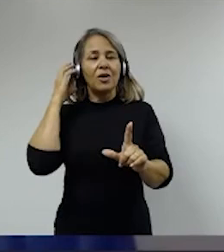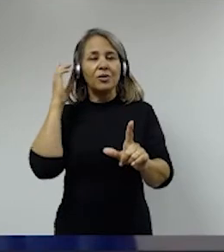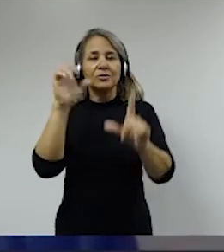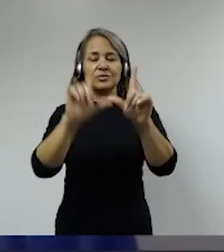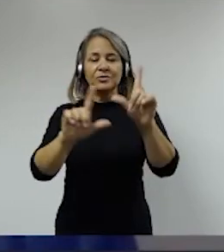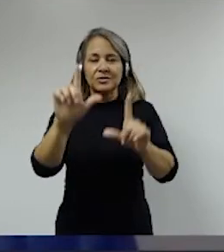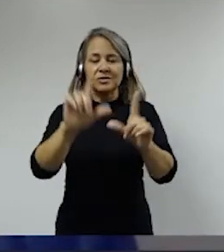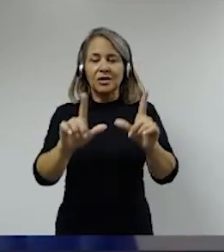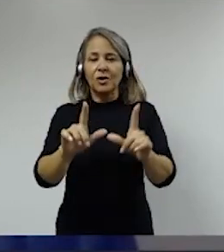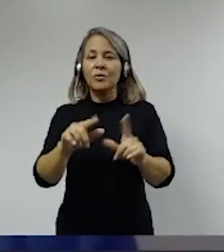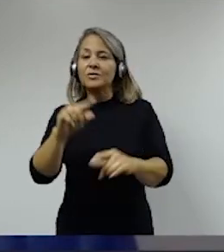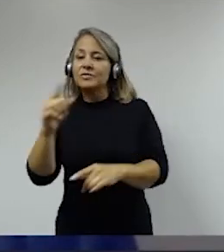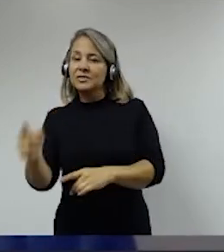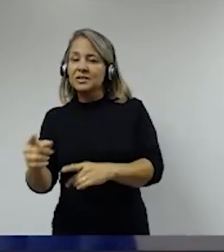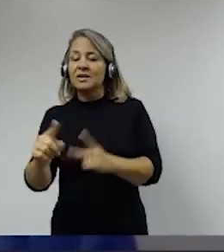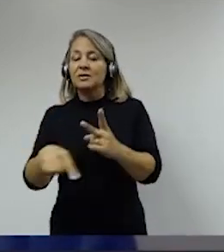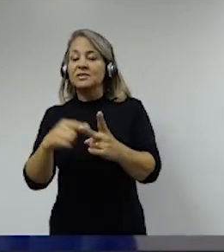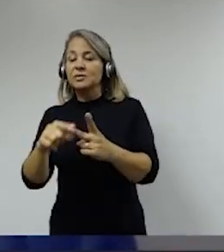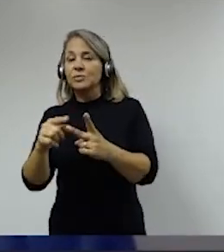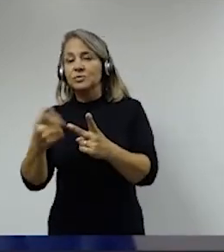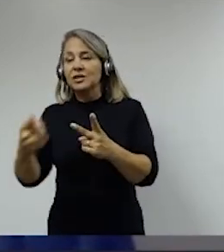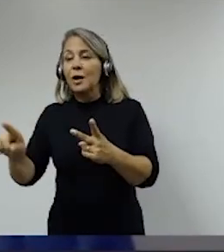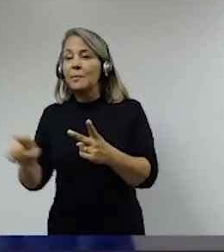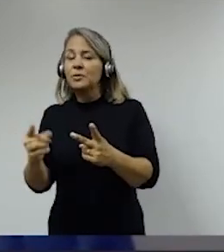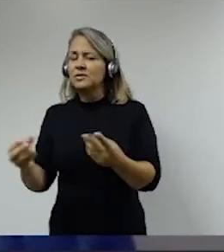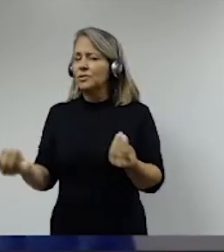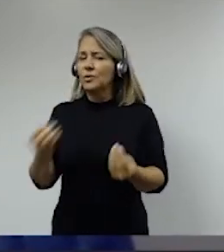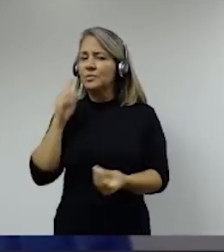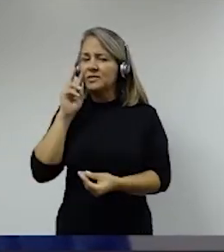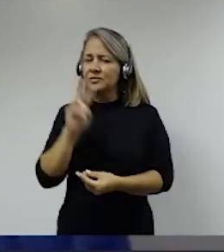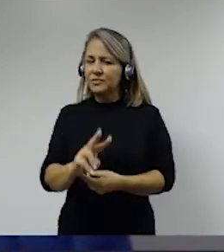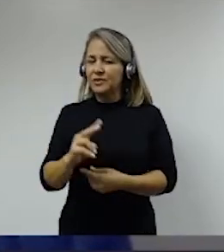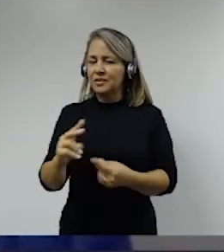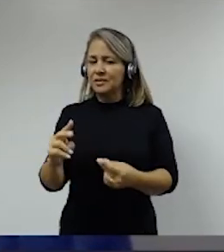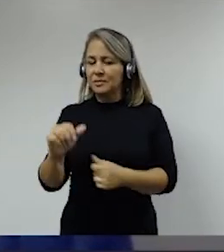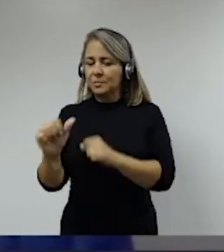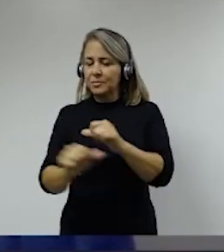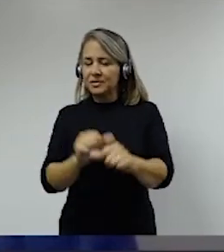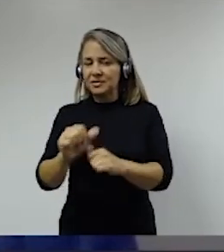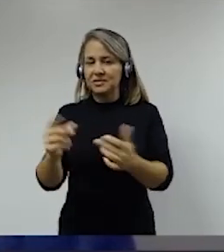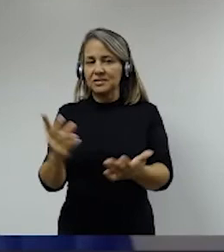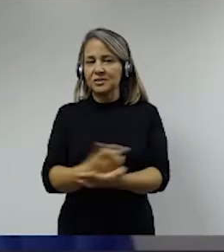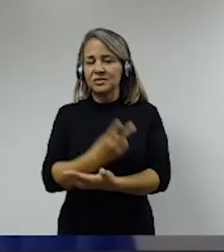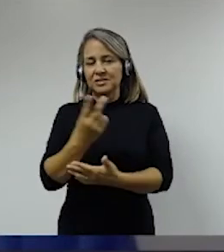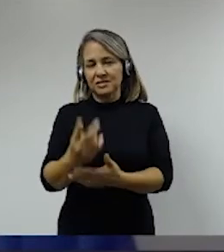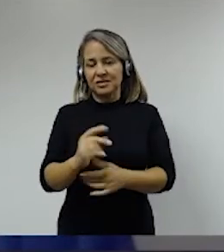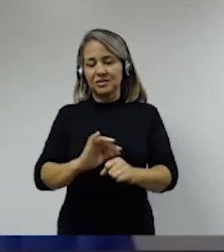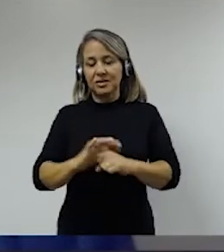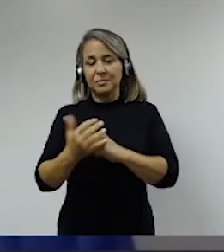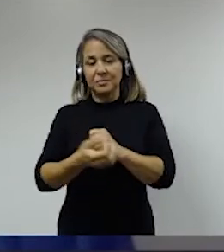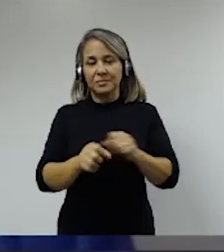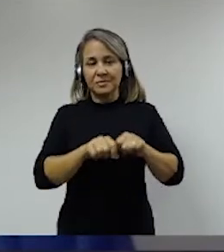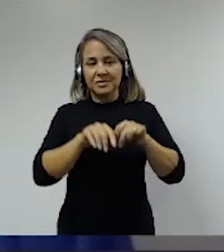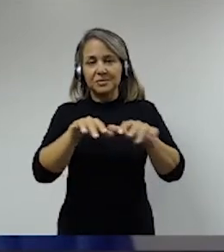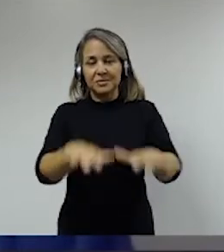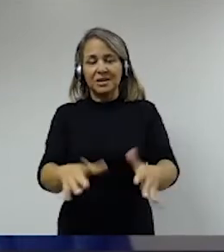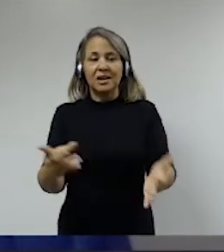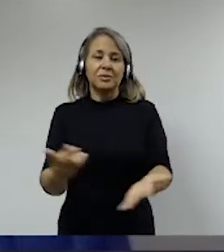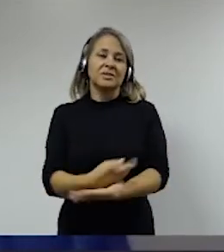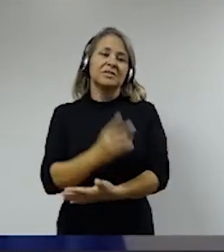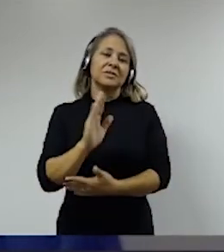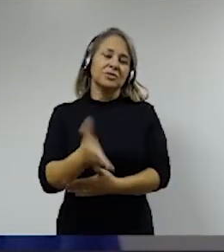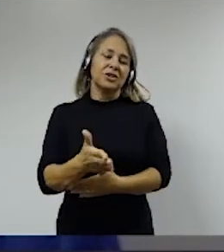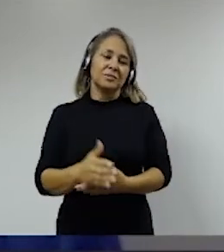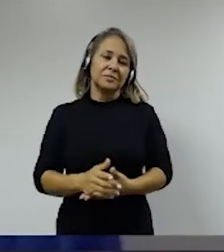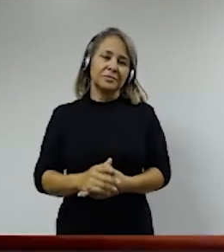vocês veem essa modificação nessas áreas específicas que a pandemia causou? O que vocês acham que vai acontecer no